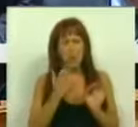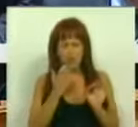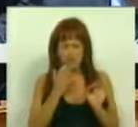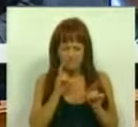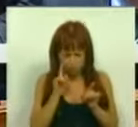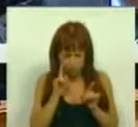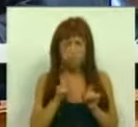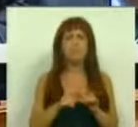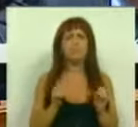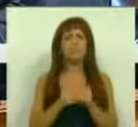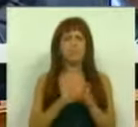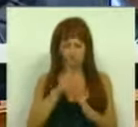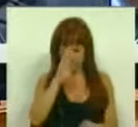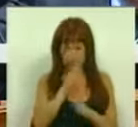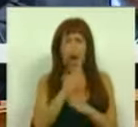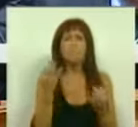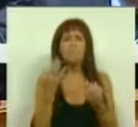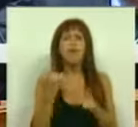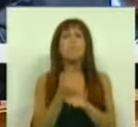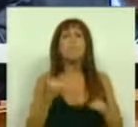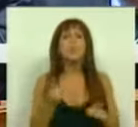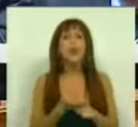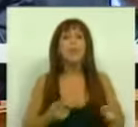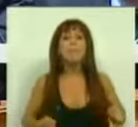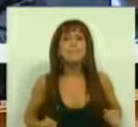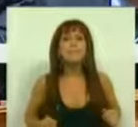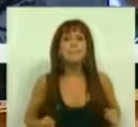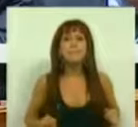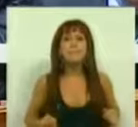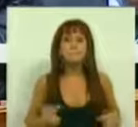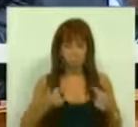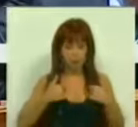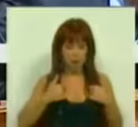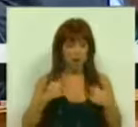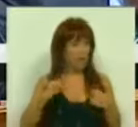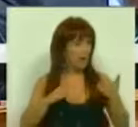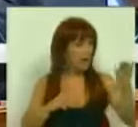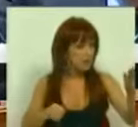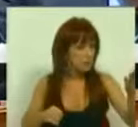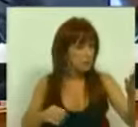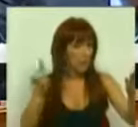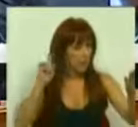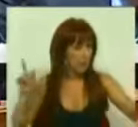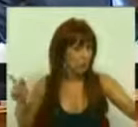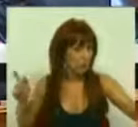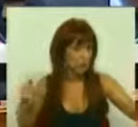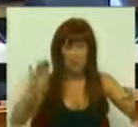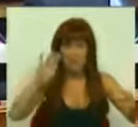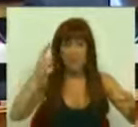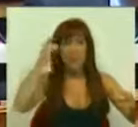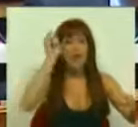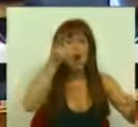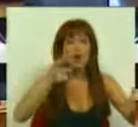o afinco, com todo o empenho, porque para nós, o Partido Socialista, é importante